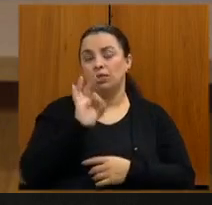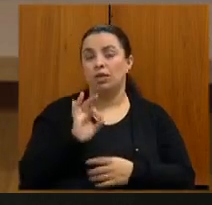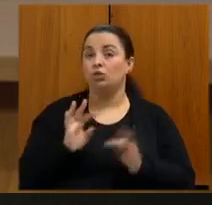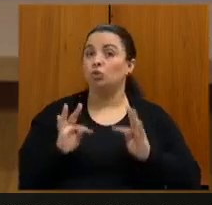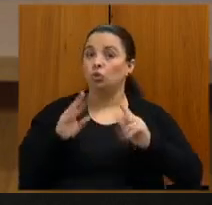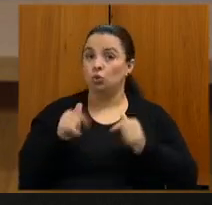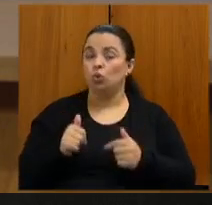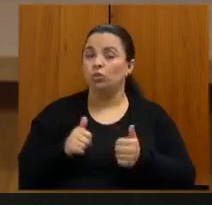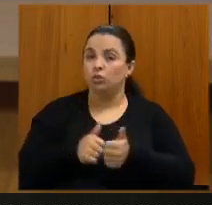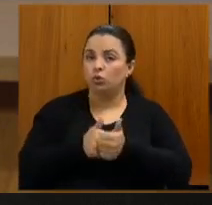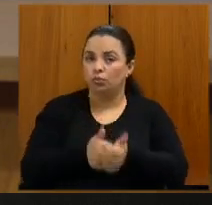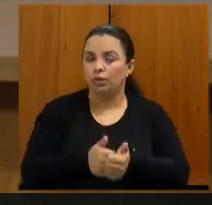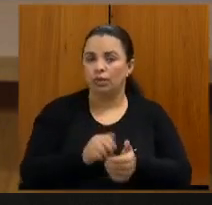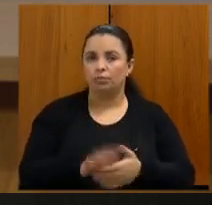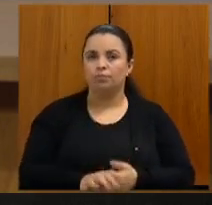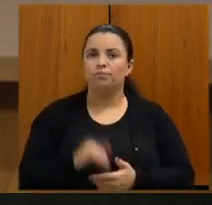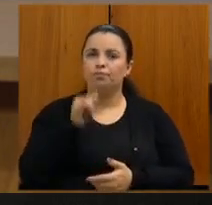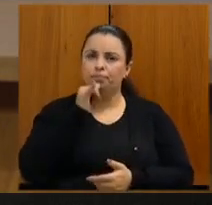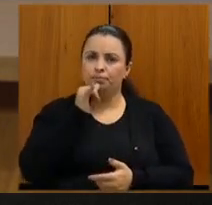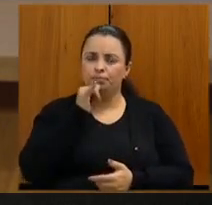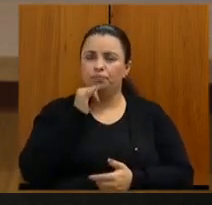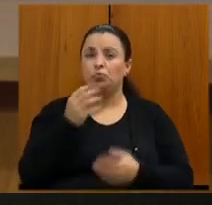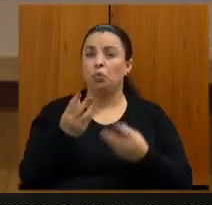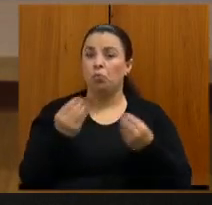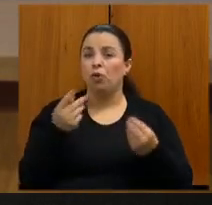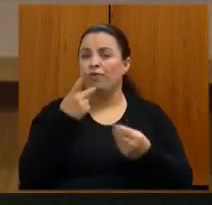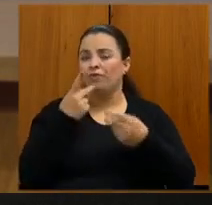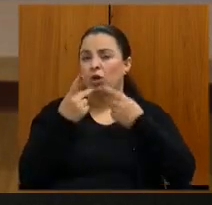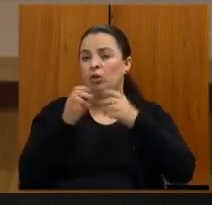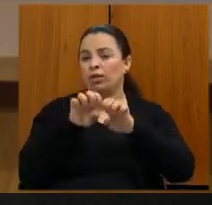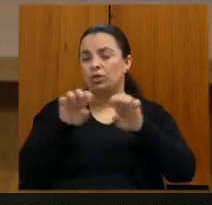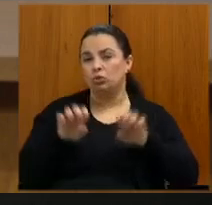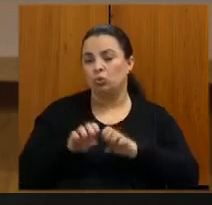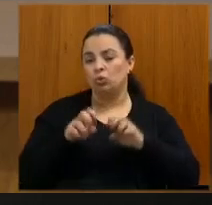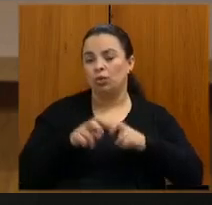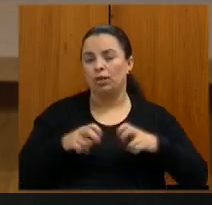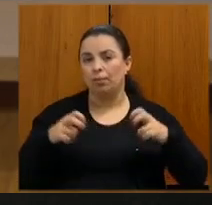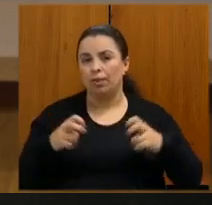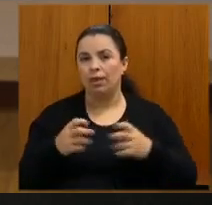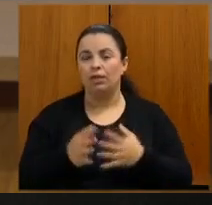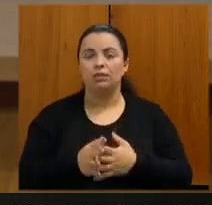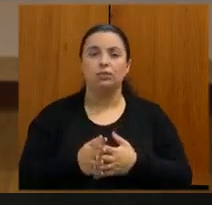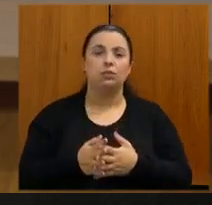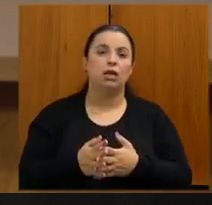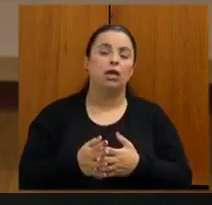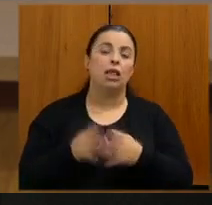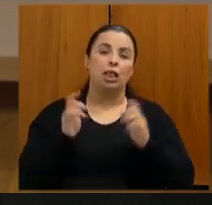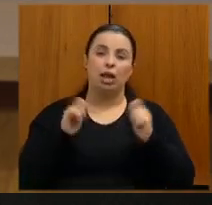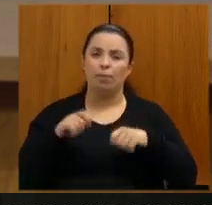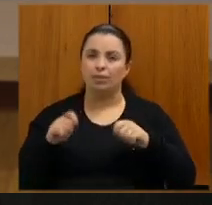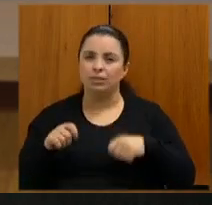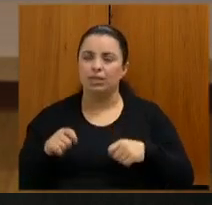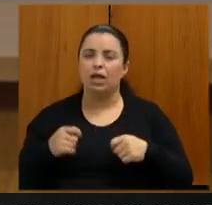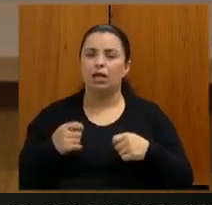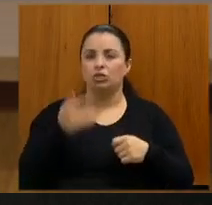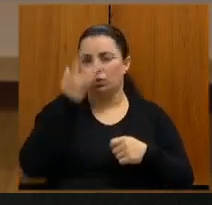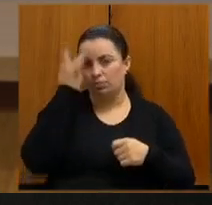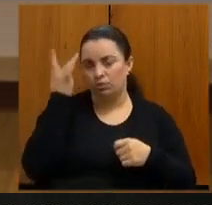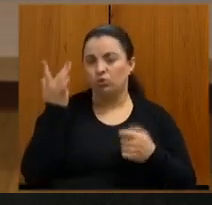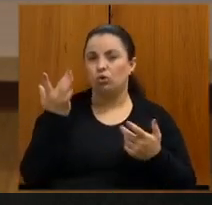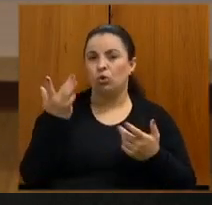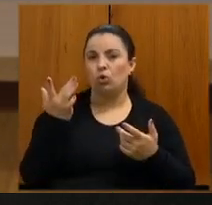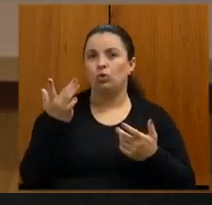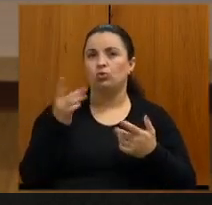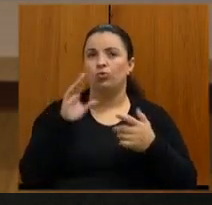do número de servidores muito foi falado aqui sobre a estrutura da mesa né e da capacidade dos Servidores